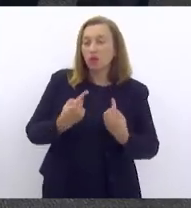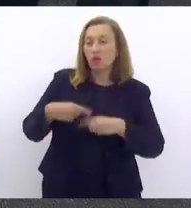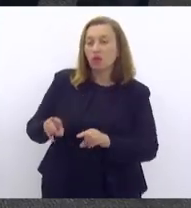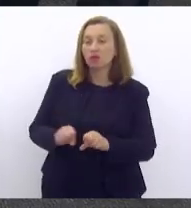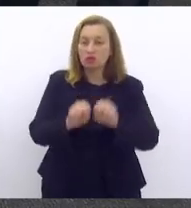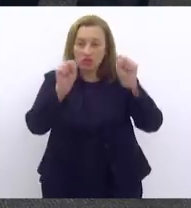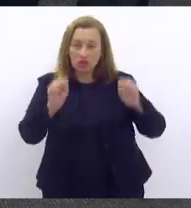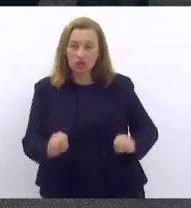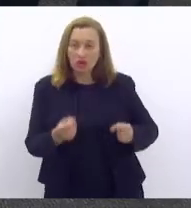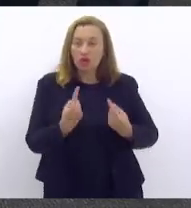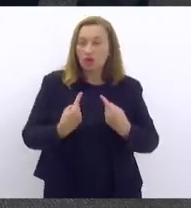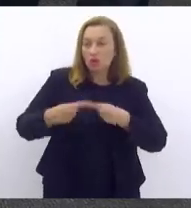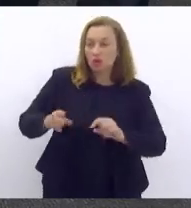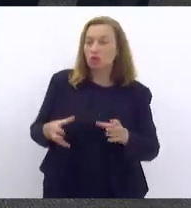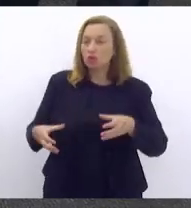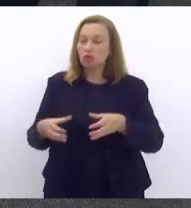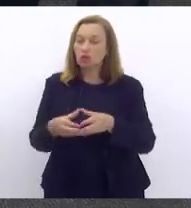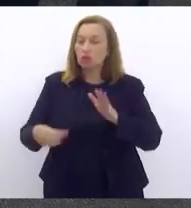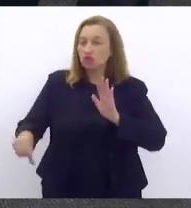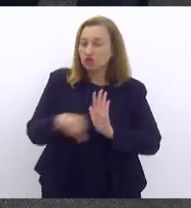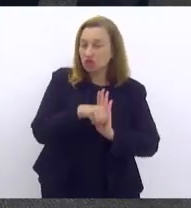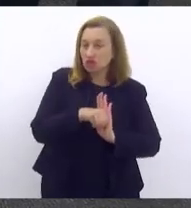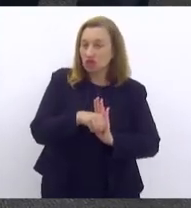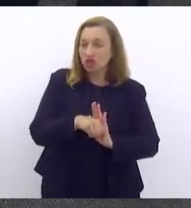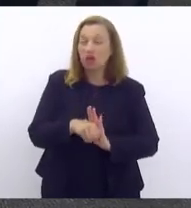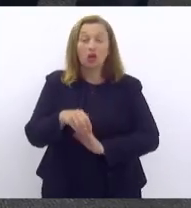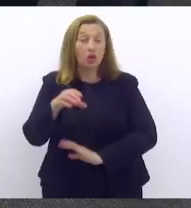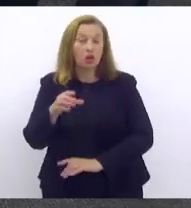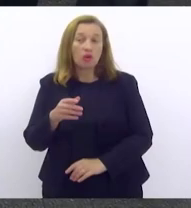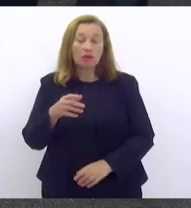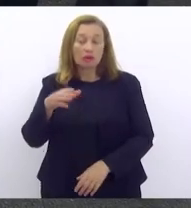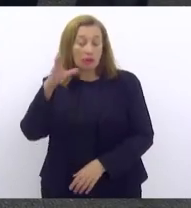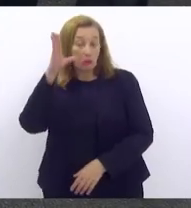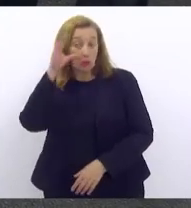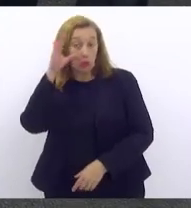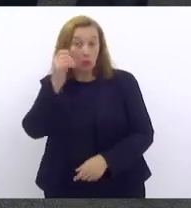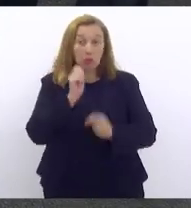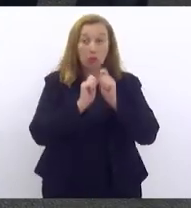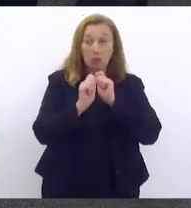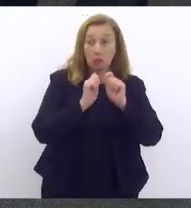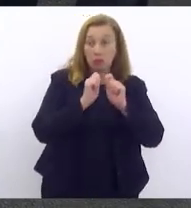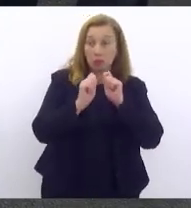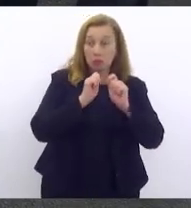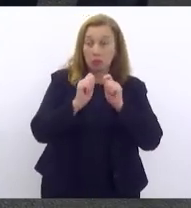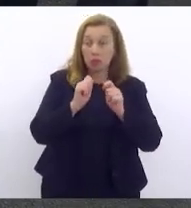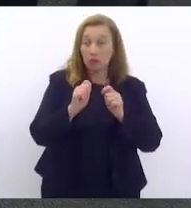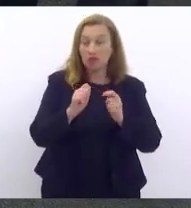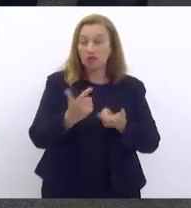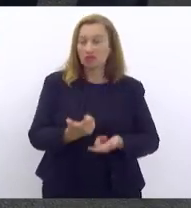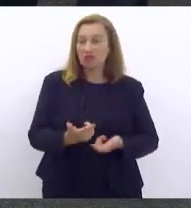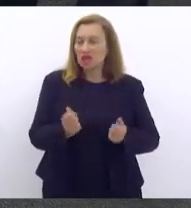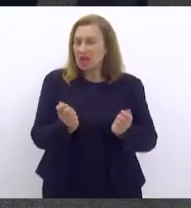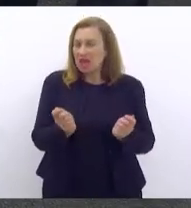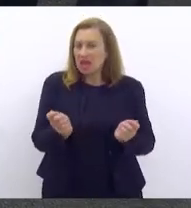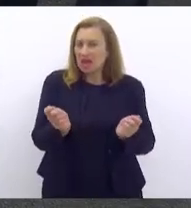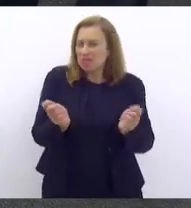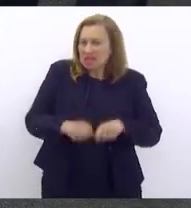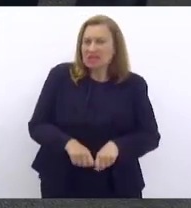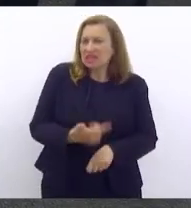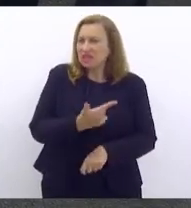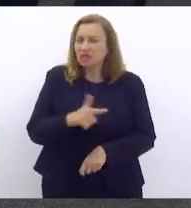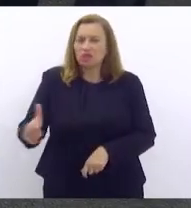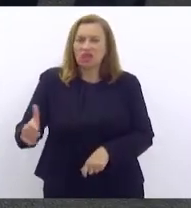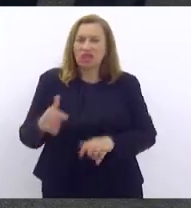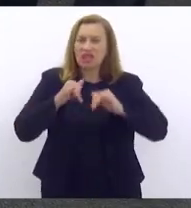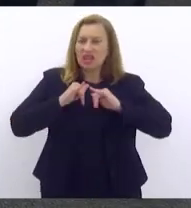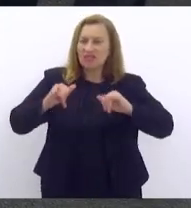essa máfia. O mais curioso é que a extrema imprensa, os grandes veículos de televisão, foram incapazes de noticiar uma